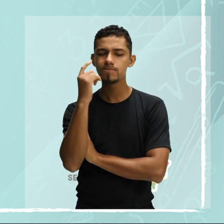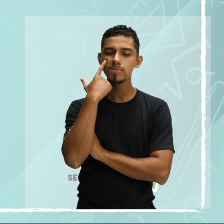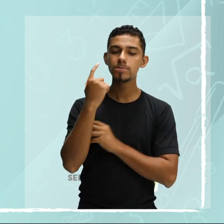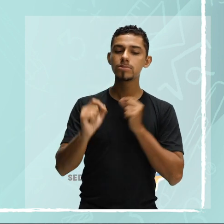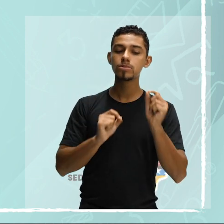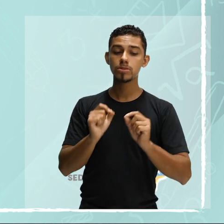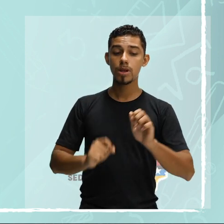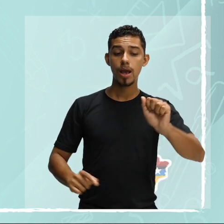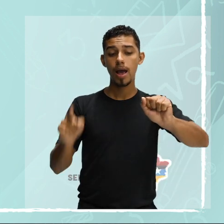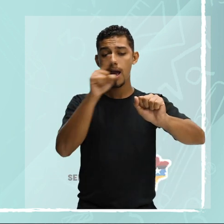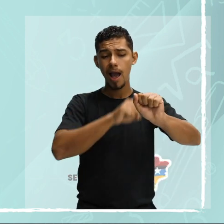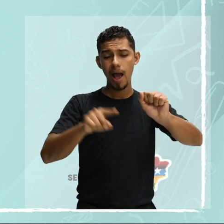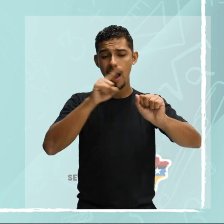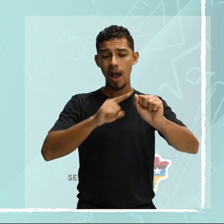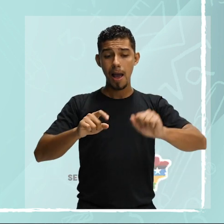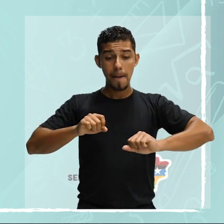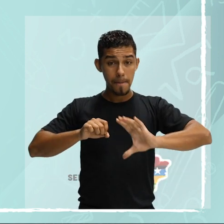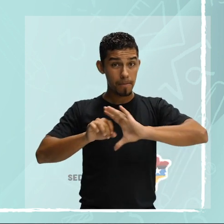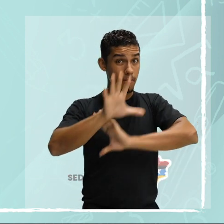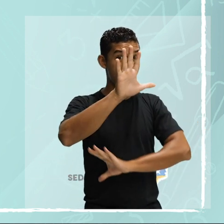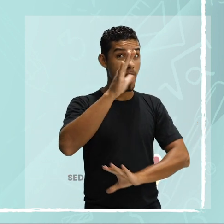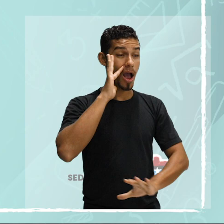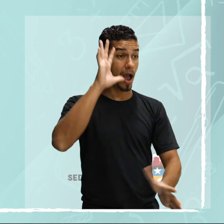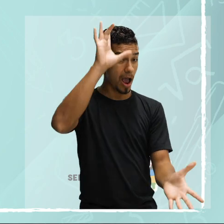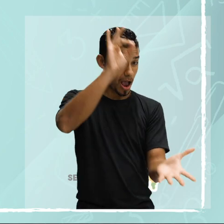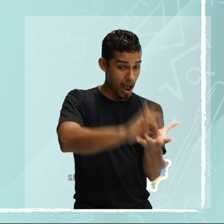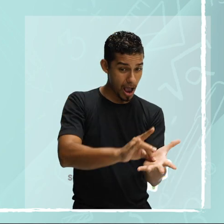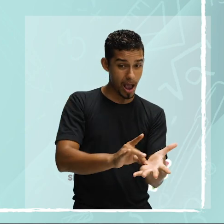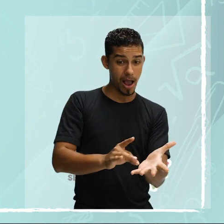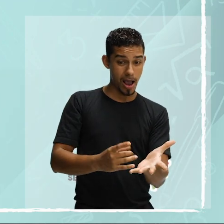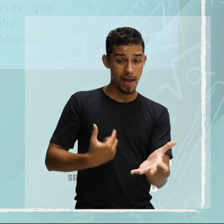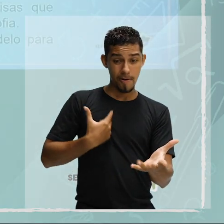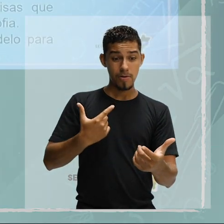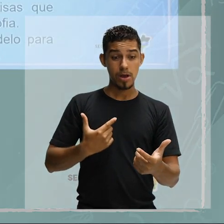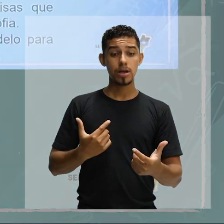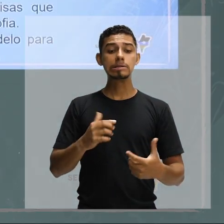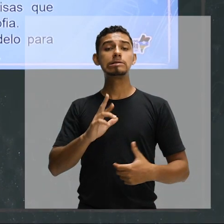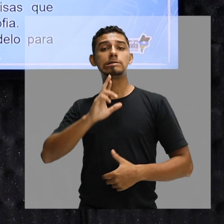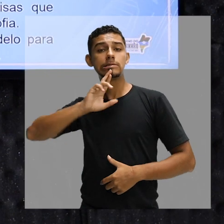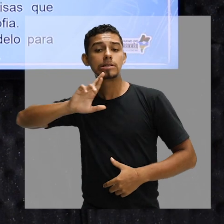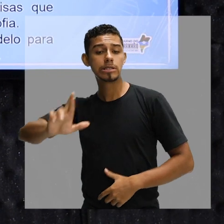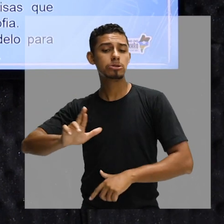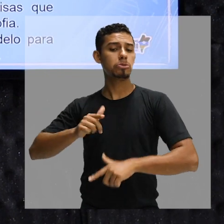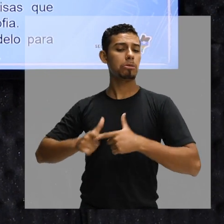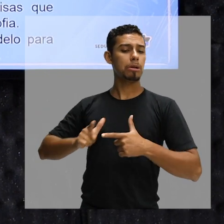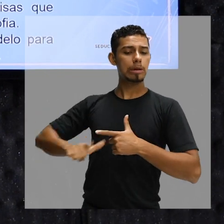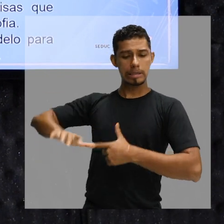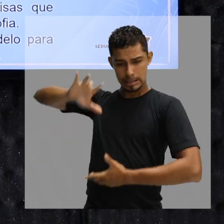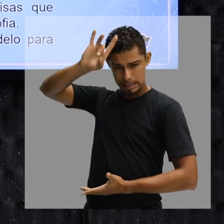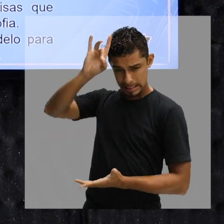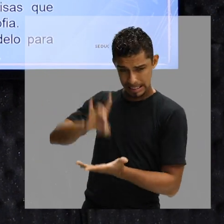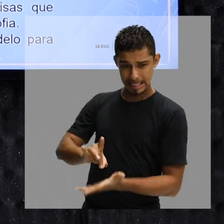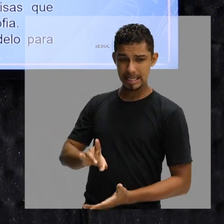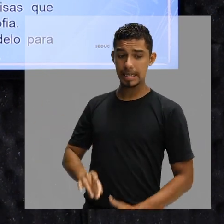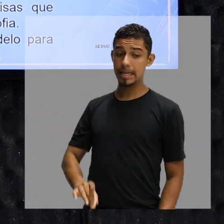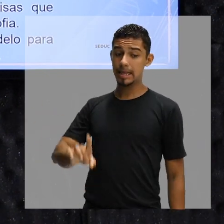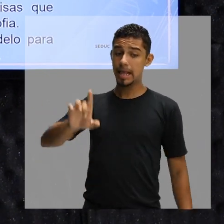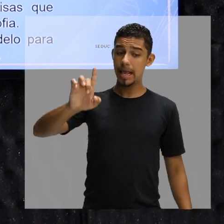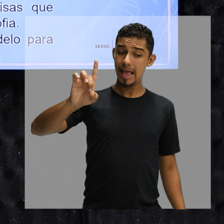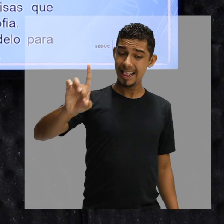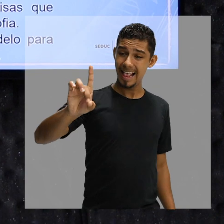científica, expor a essência da verdade e resolver definitivamente, aí já ficou meio complicado, uma